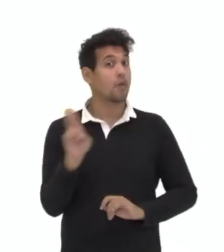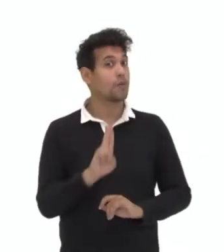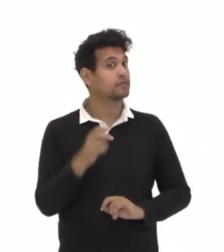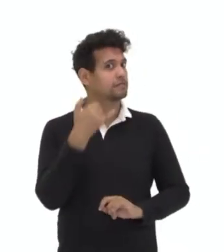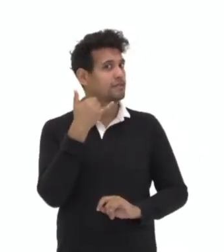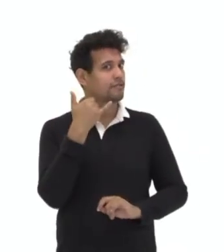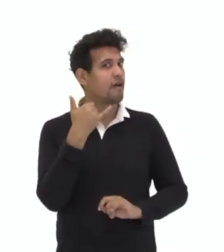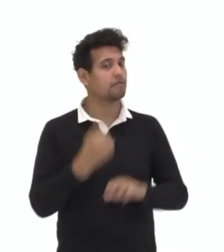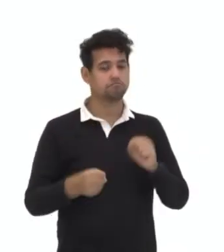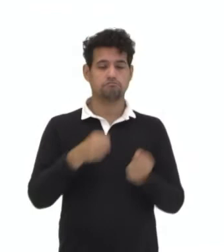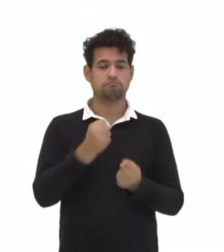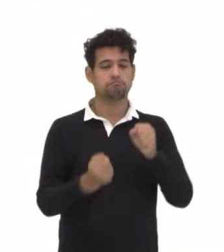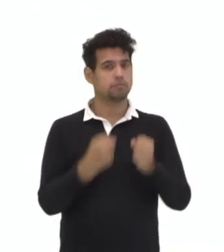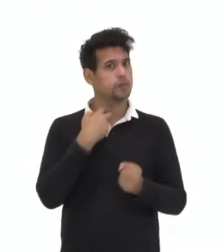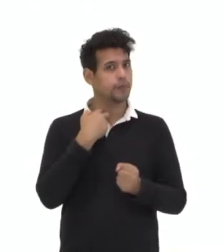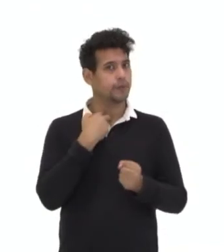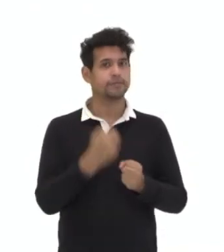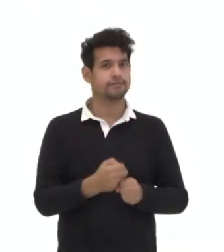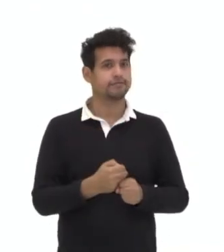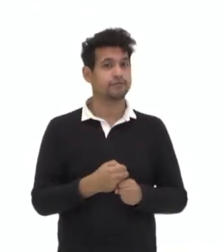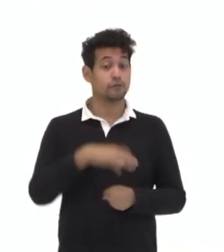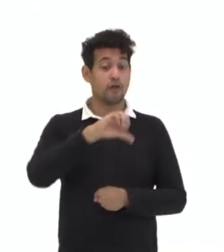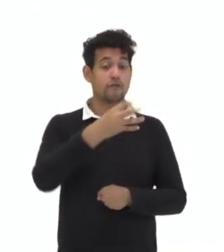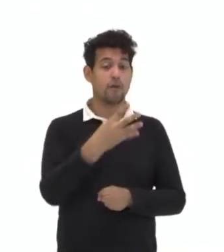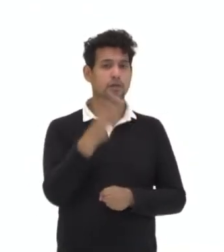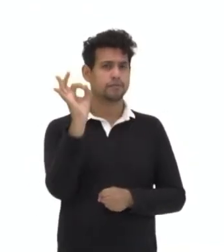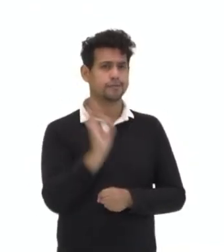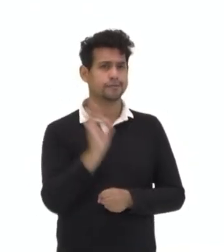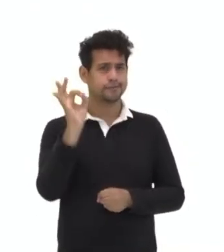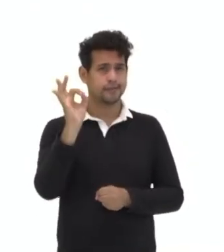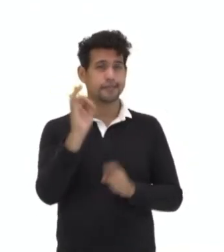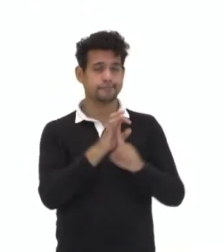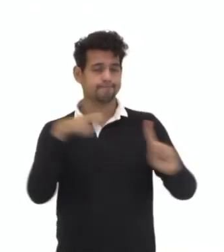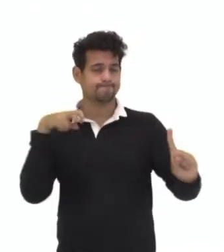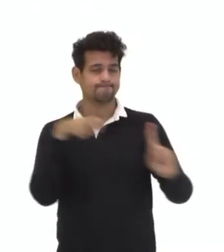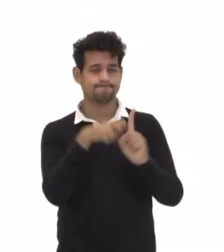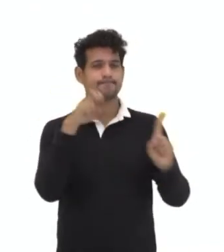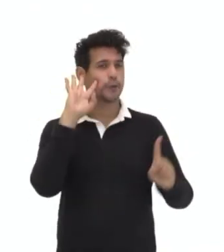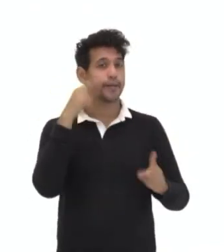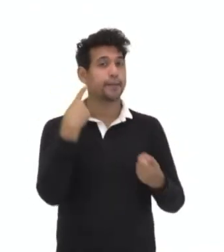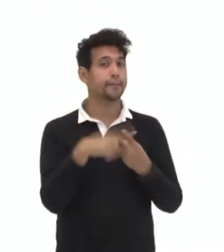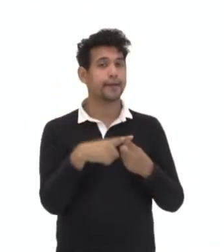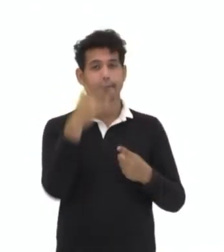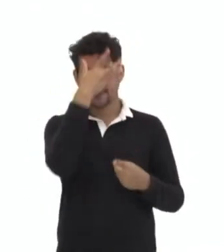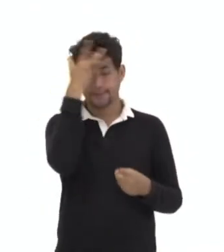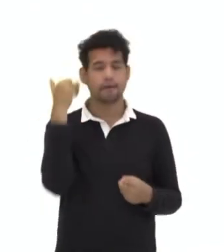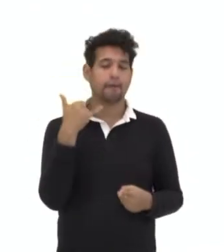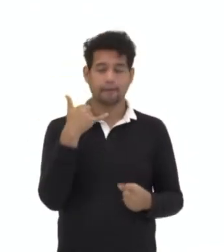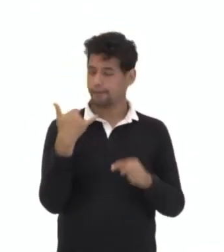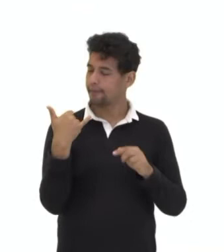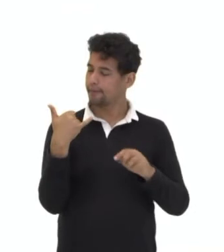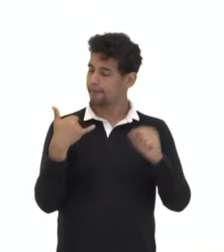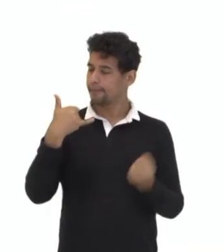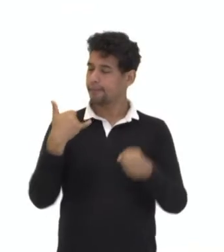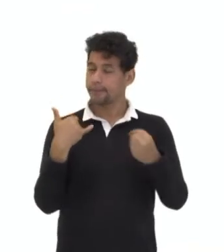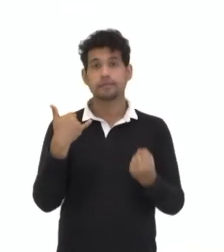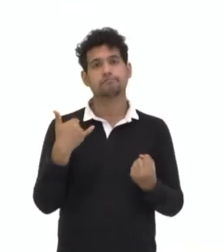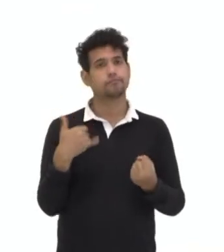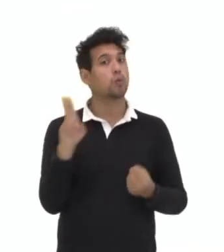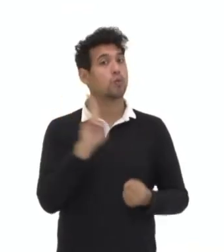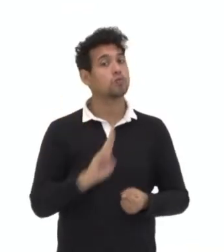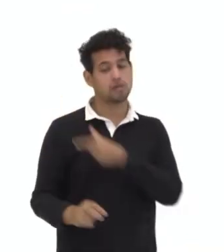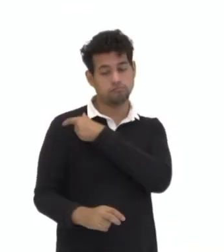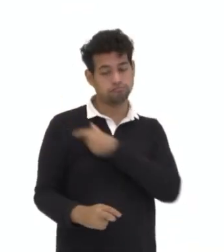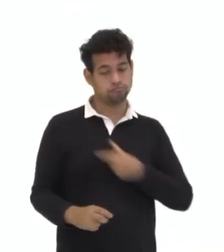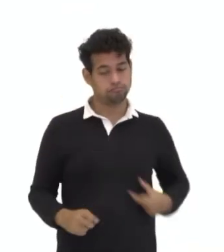celular na direção. 94% dos acidentes com morte são causados por falha humana. Use cinto de segurança